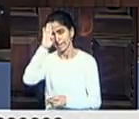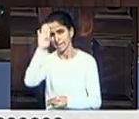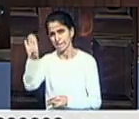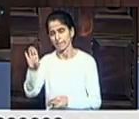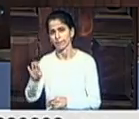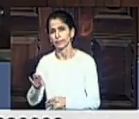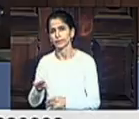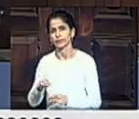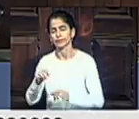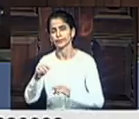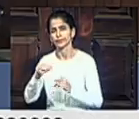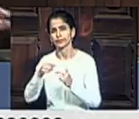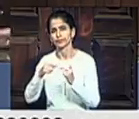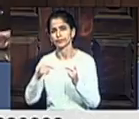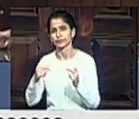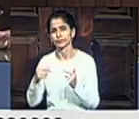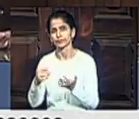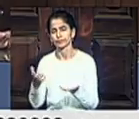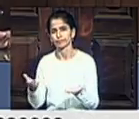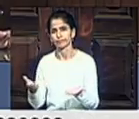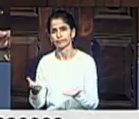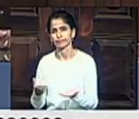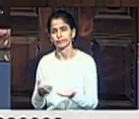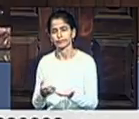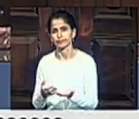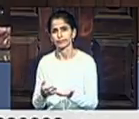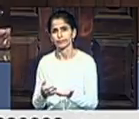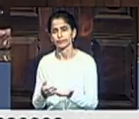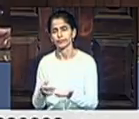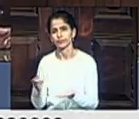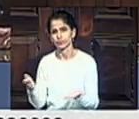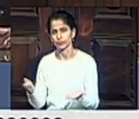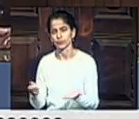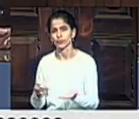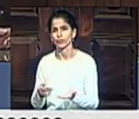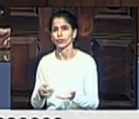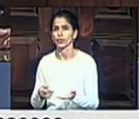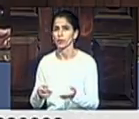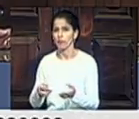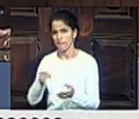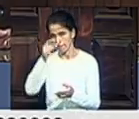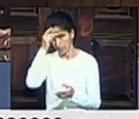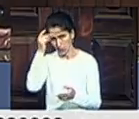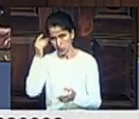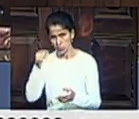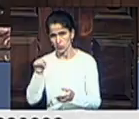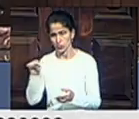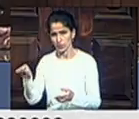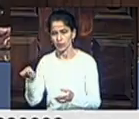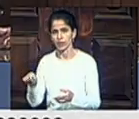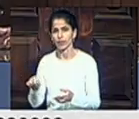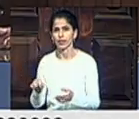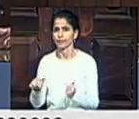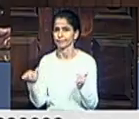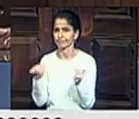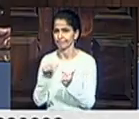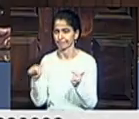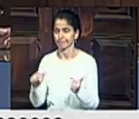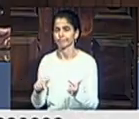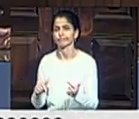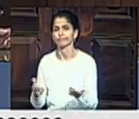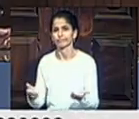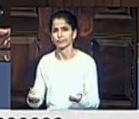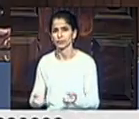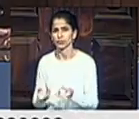principalmente produtos que mexem com o bolso do cidadão e